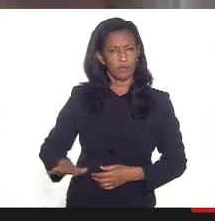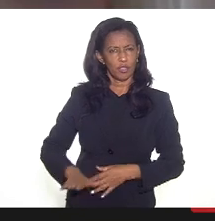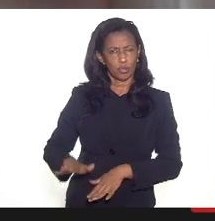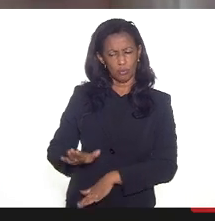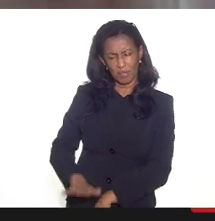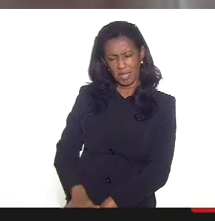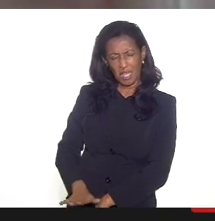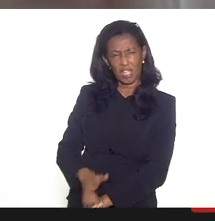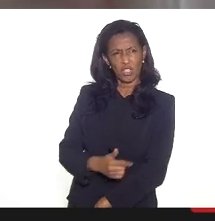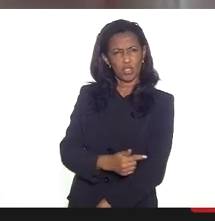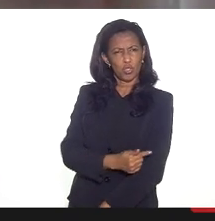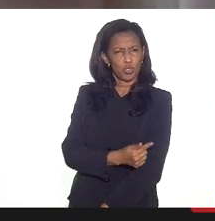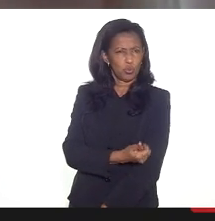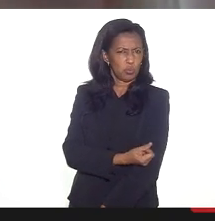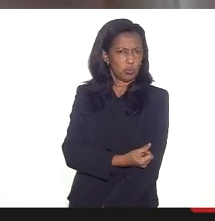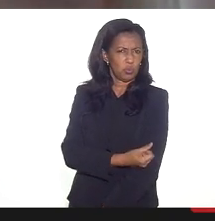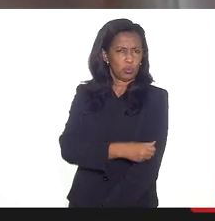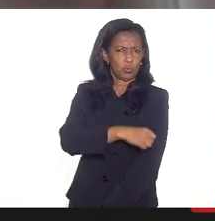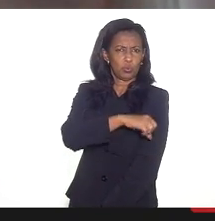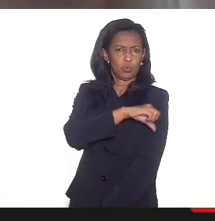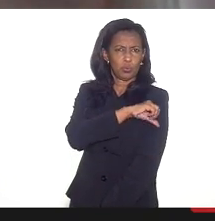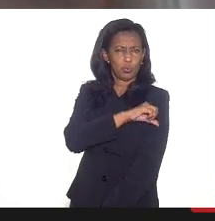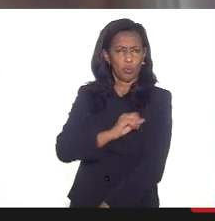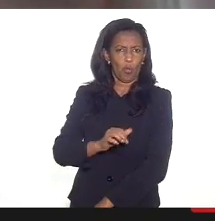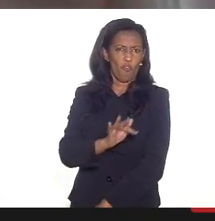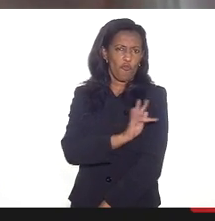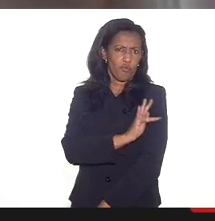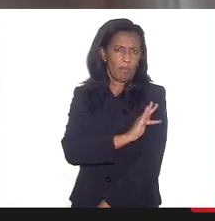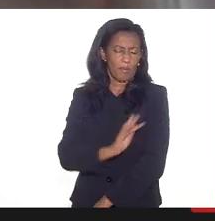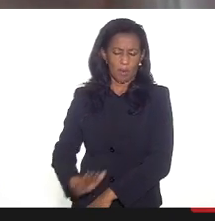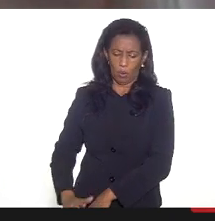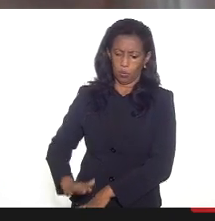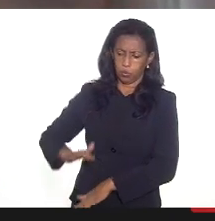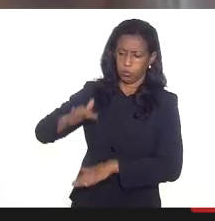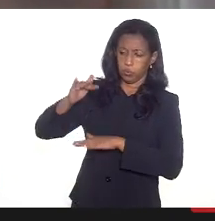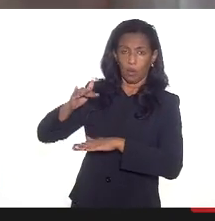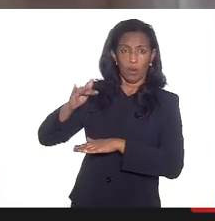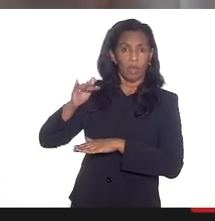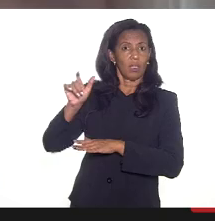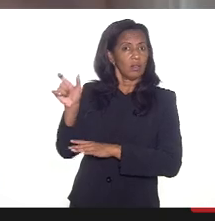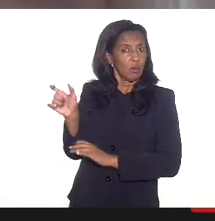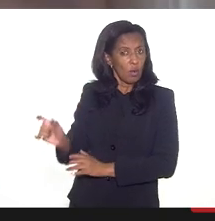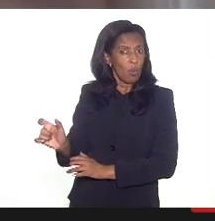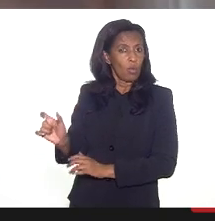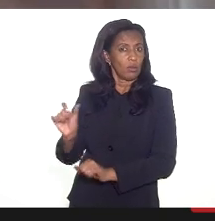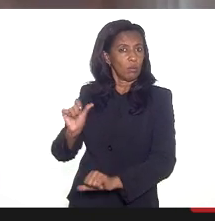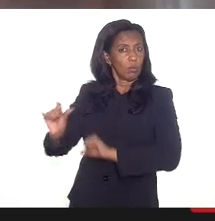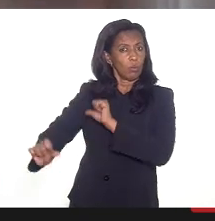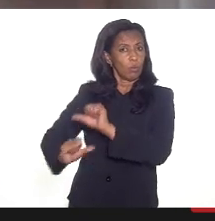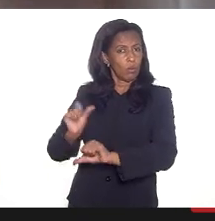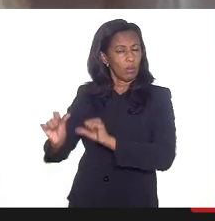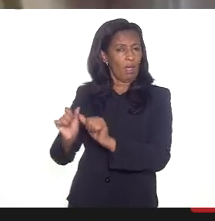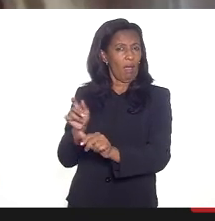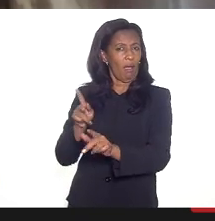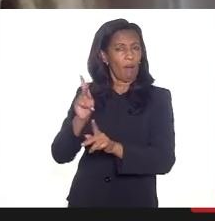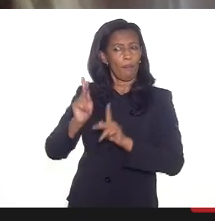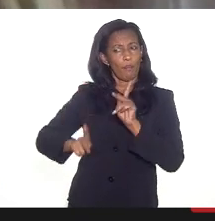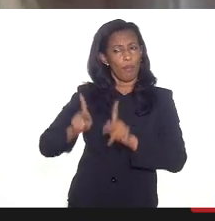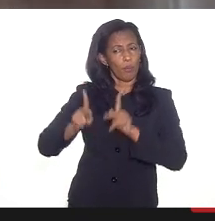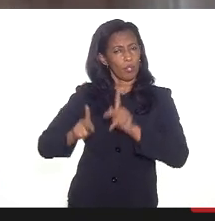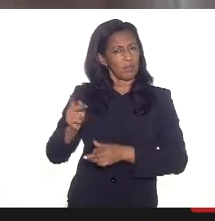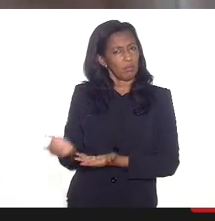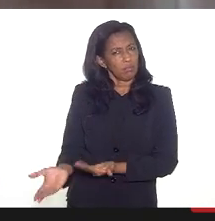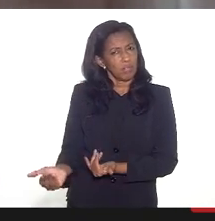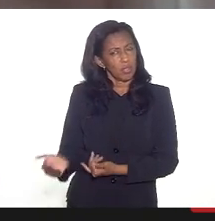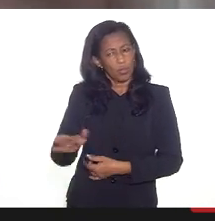o ensino fundamental, talvez a gente consiga aí mudar, conscientizar a população desde os mais